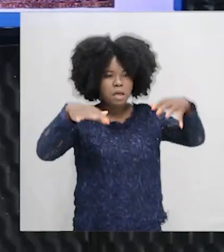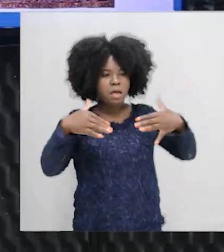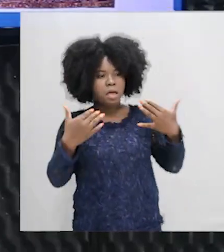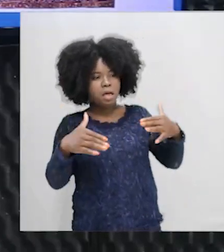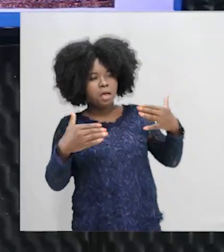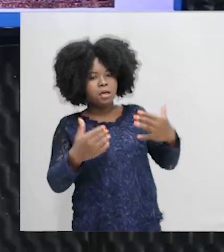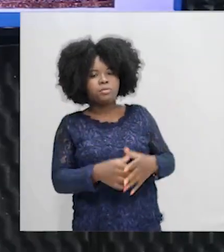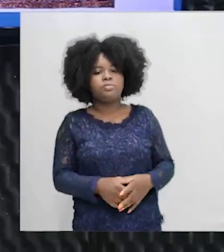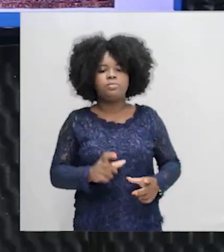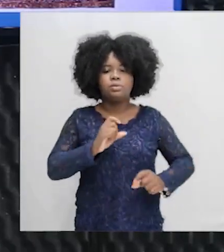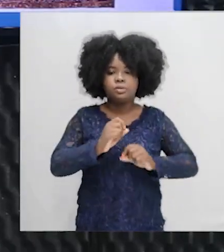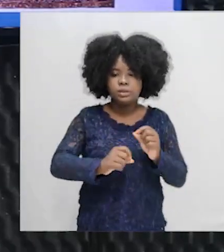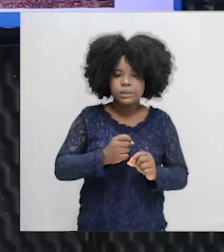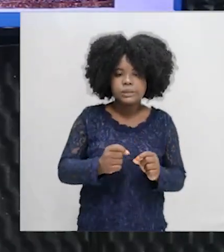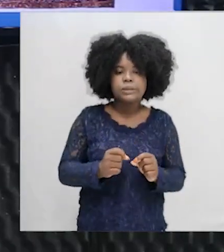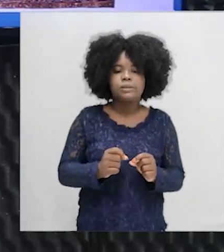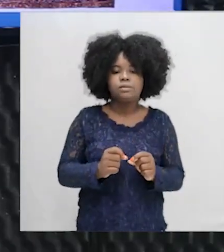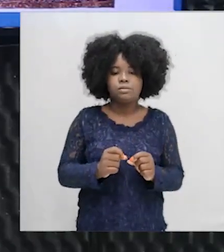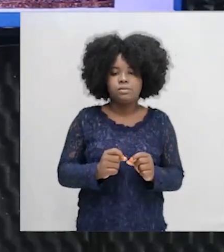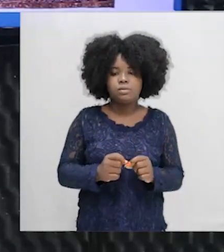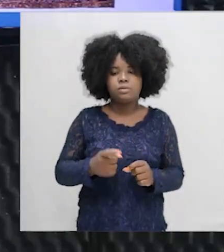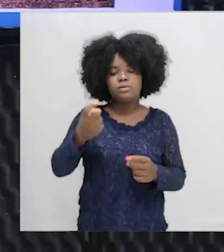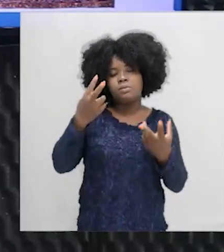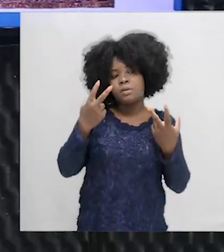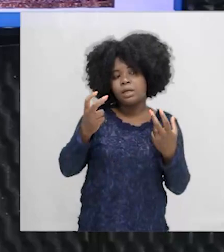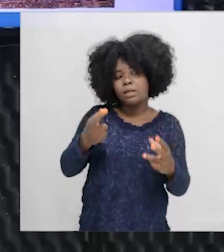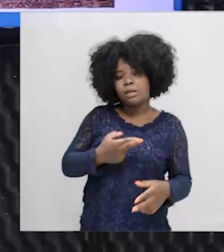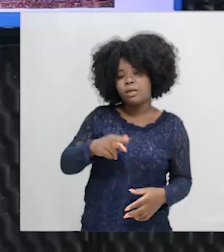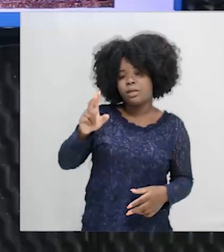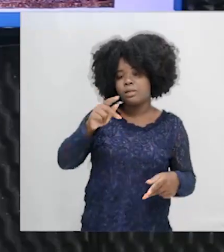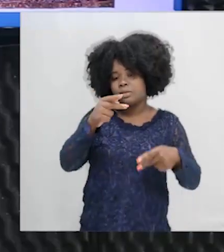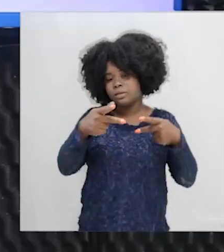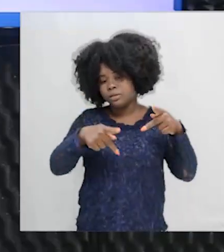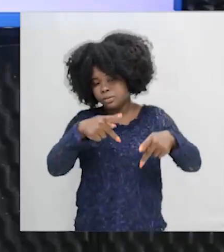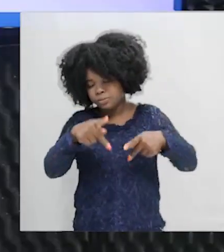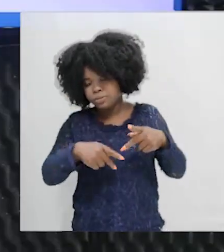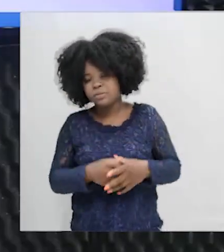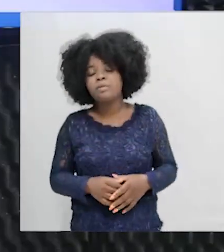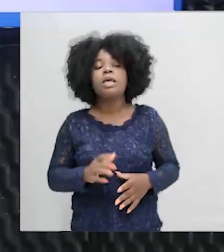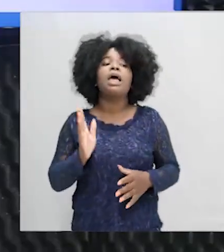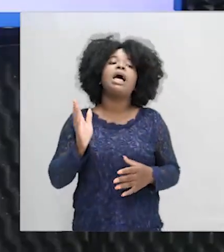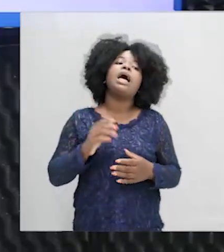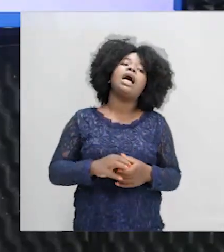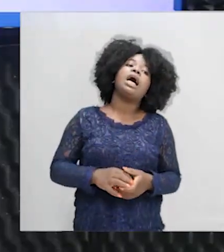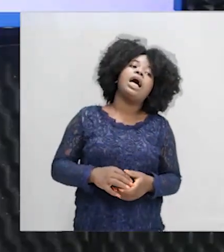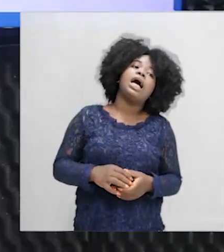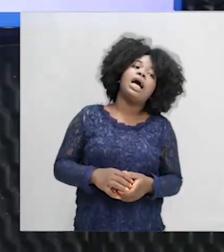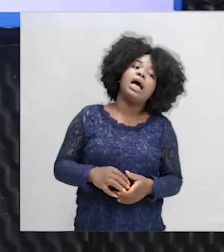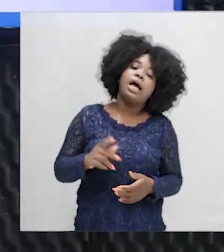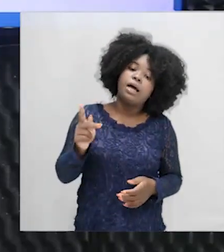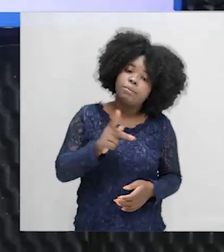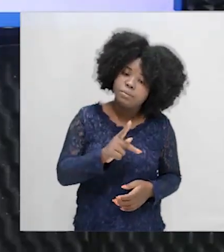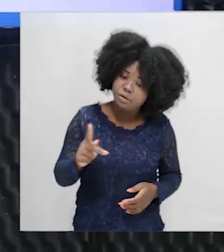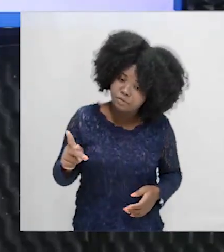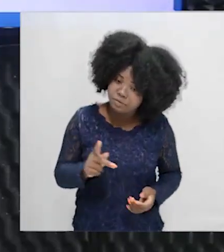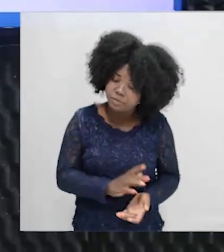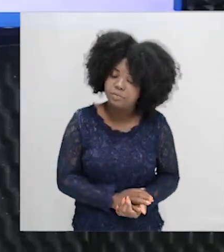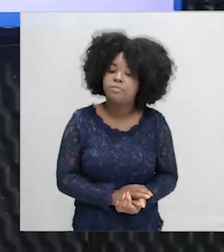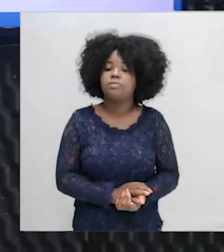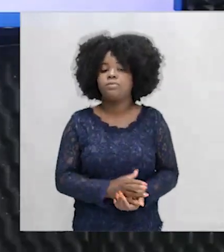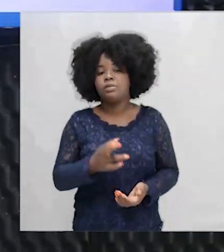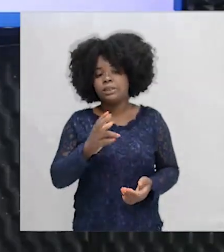dissocie da própria religião e do povo. Ah, professor, então a arte islâmica tem a ver com aqueles filmes? Sim. E aí a gente